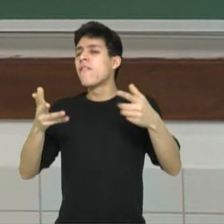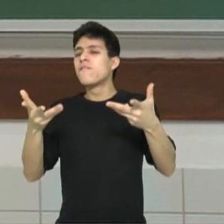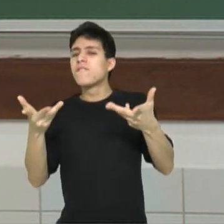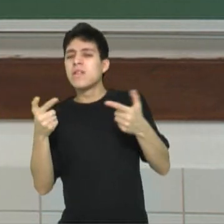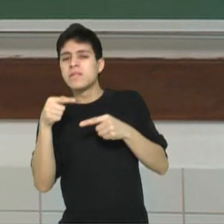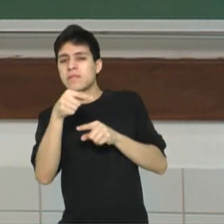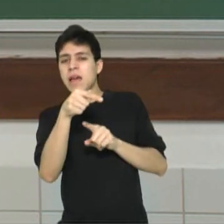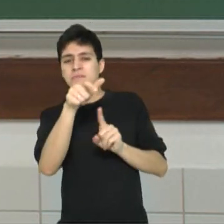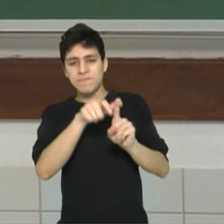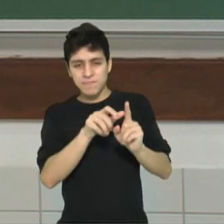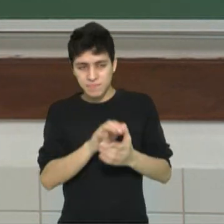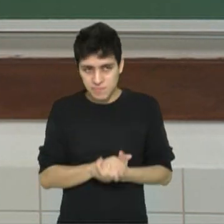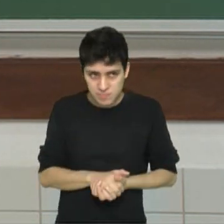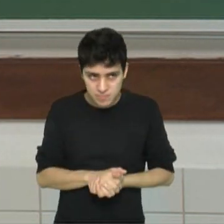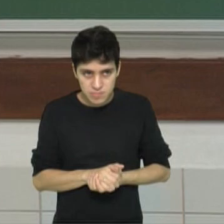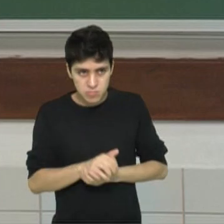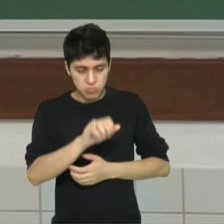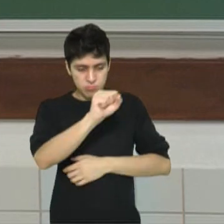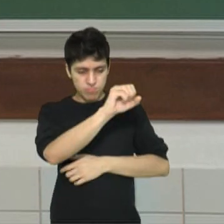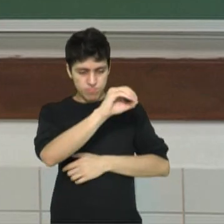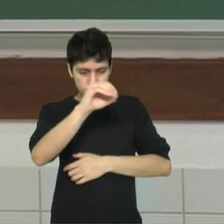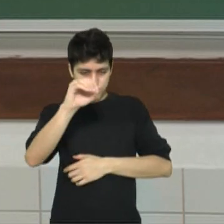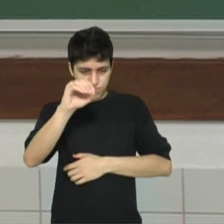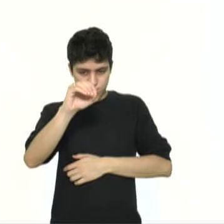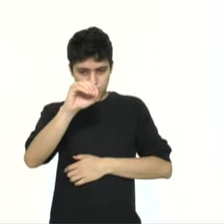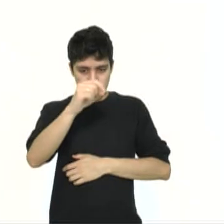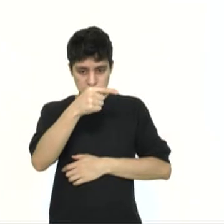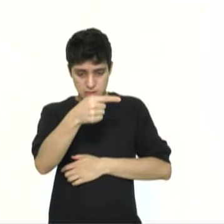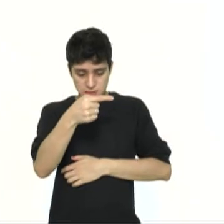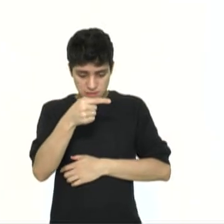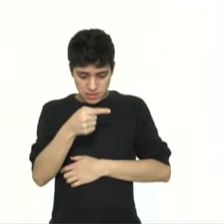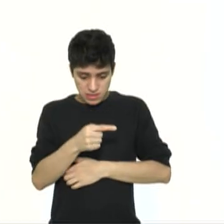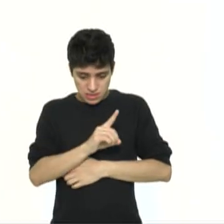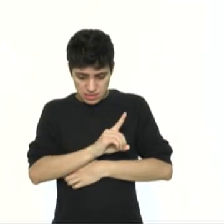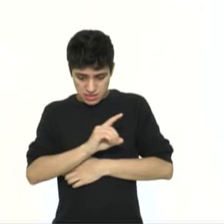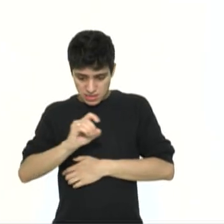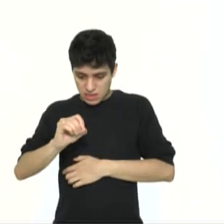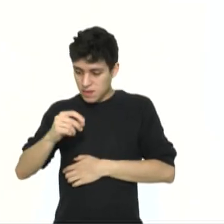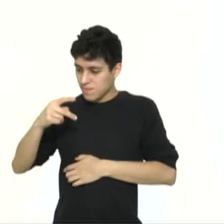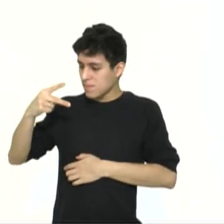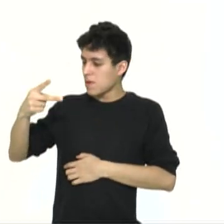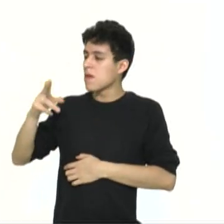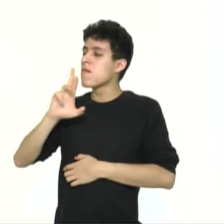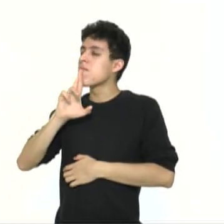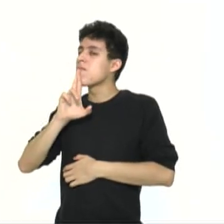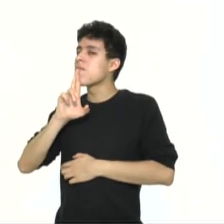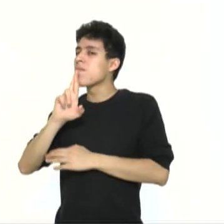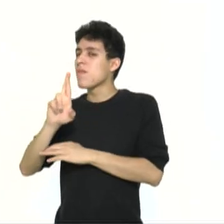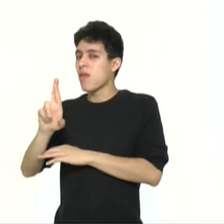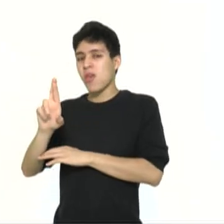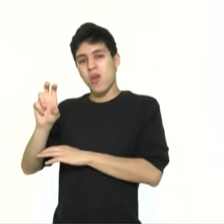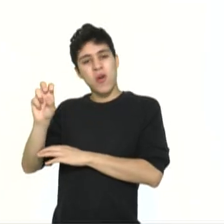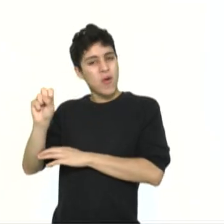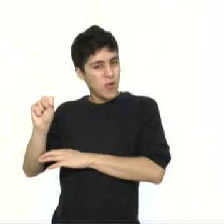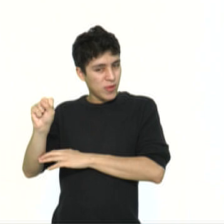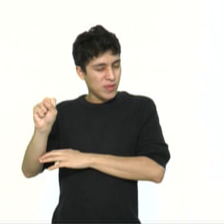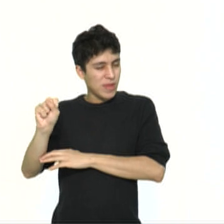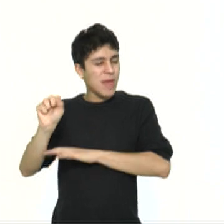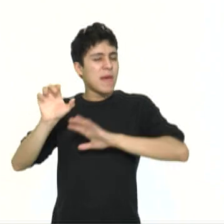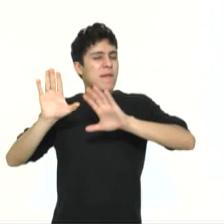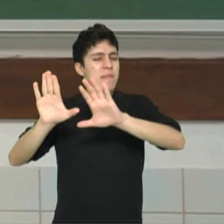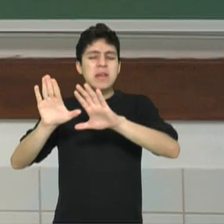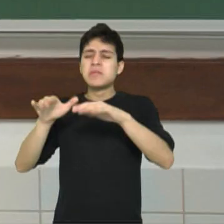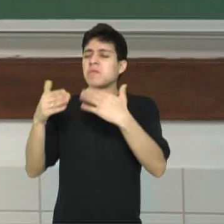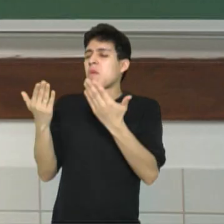Então, substituindo 800 dividido por 100, a gente encontra o resultado de 8. Mas qual é